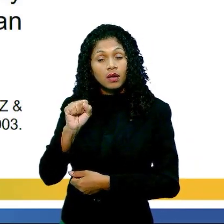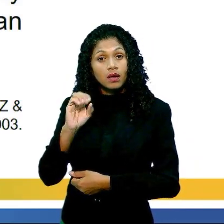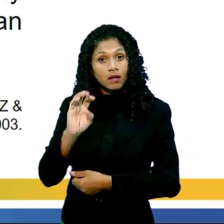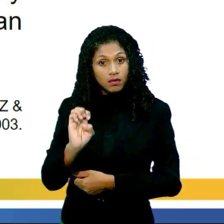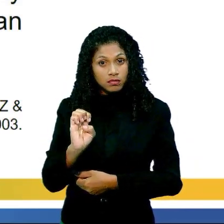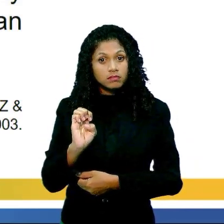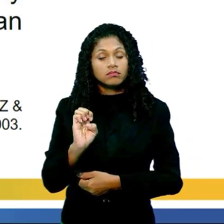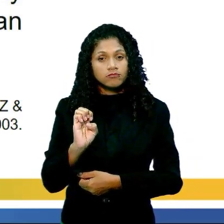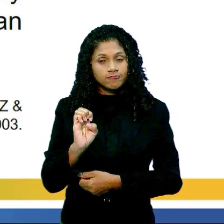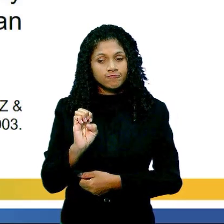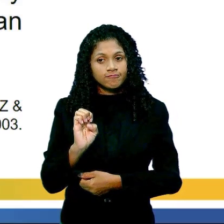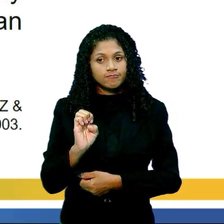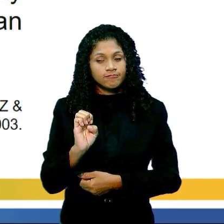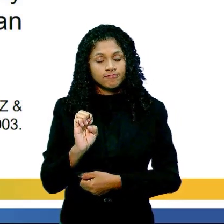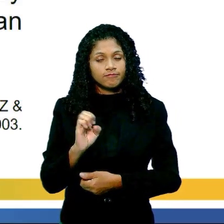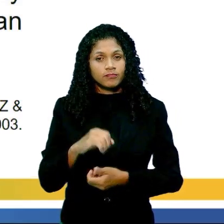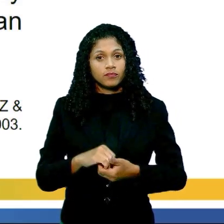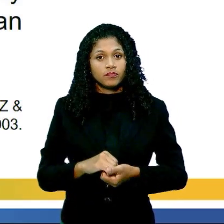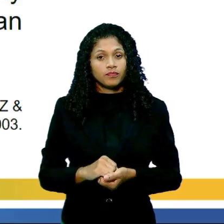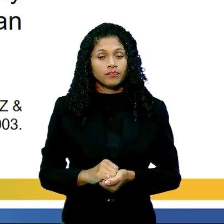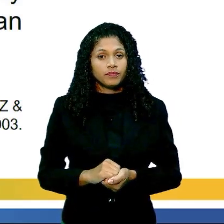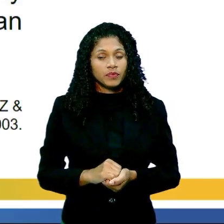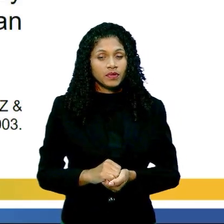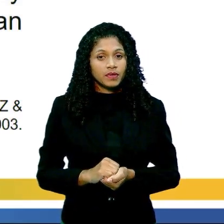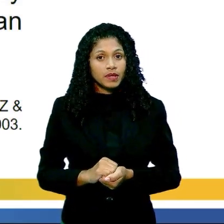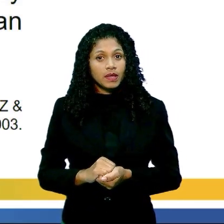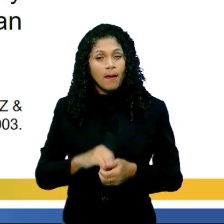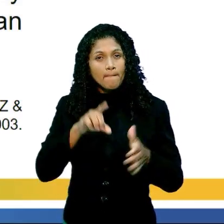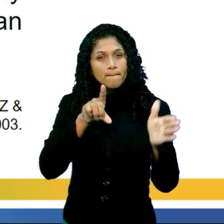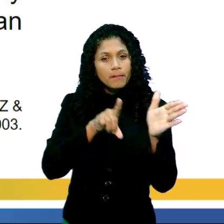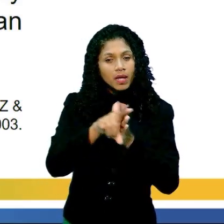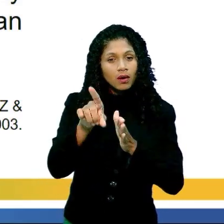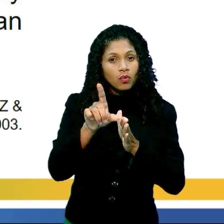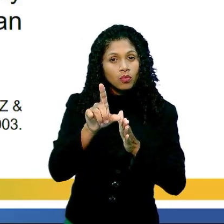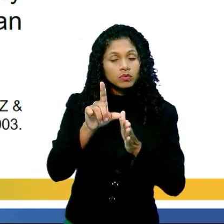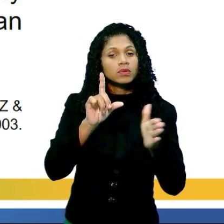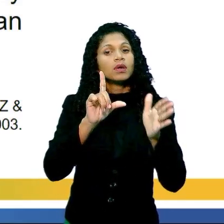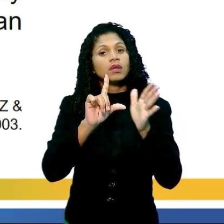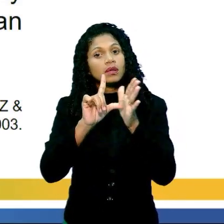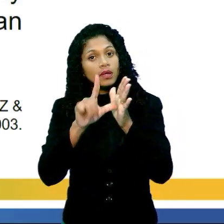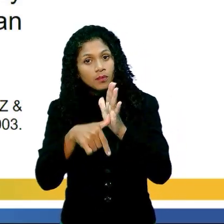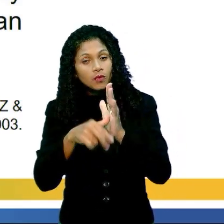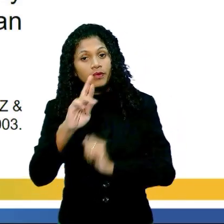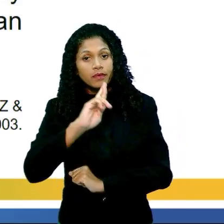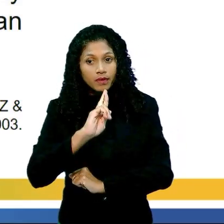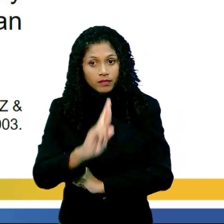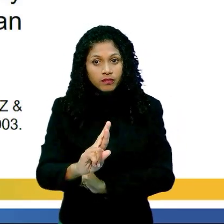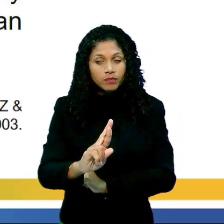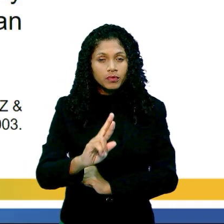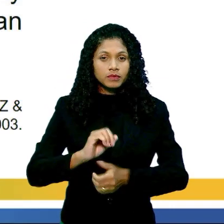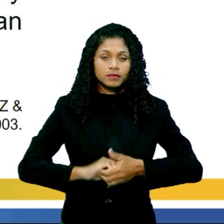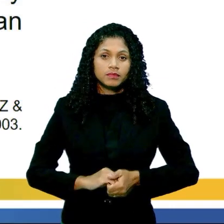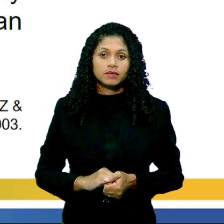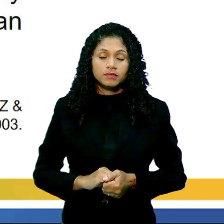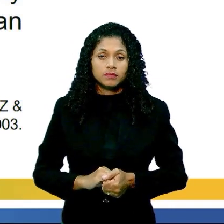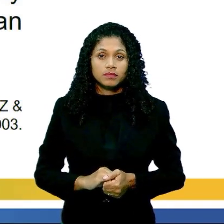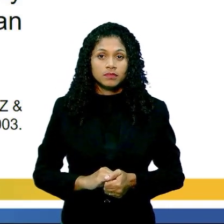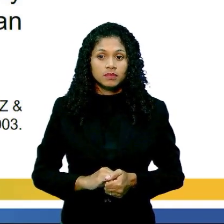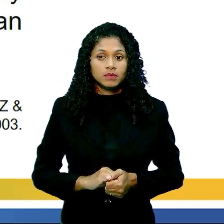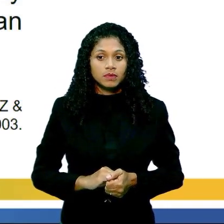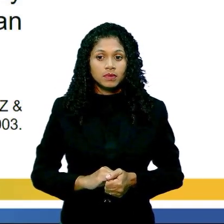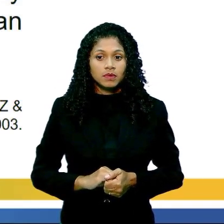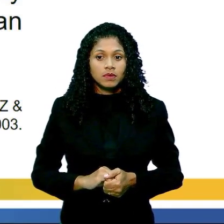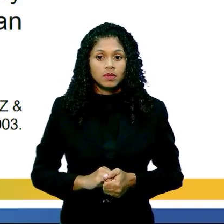Ela, na mesma frase, ela faz uma pergunta e logo após ela responde, ok? O sentido